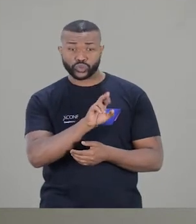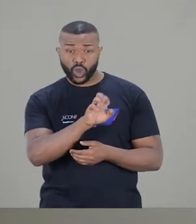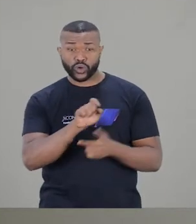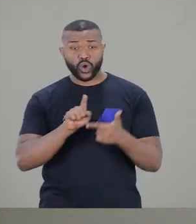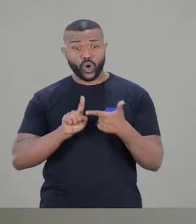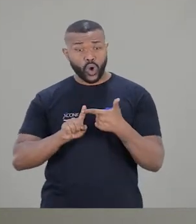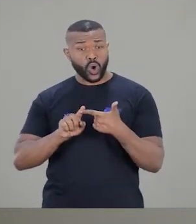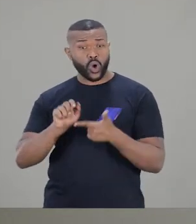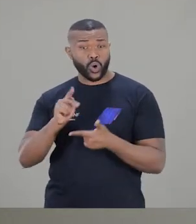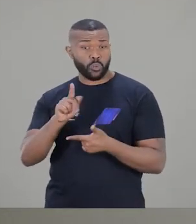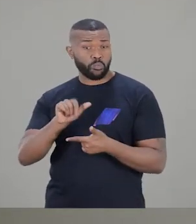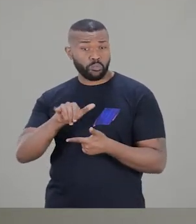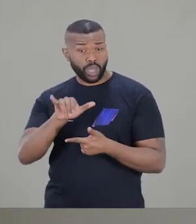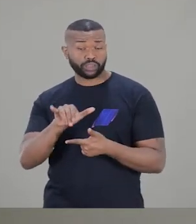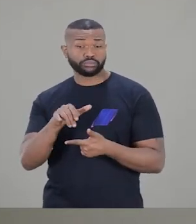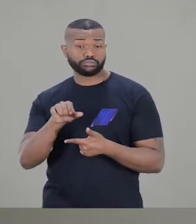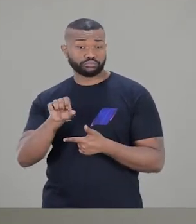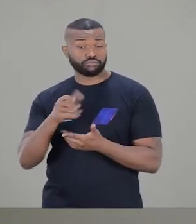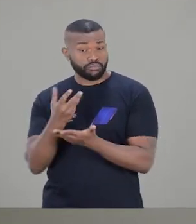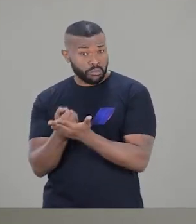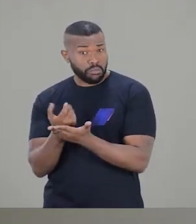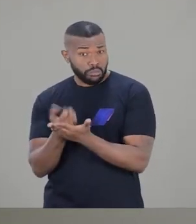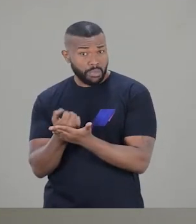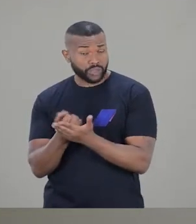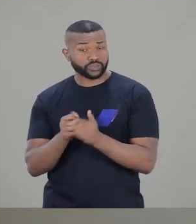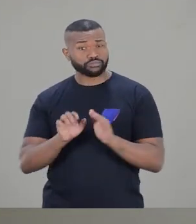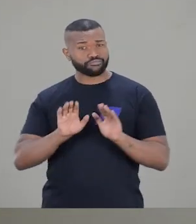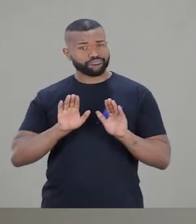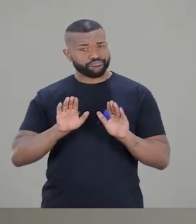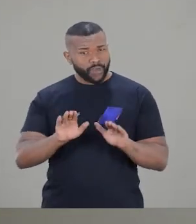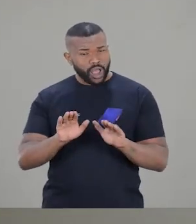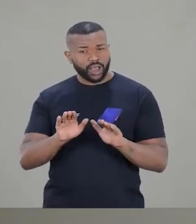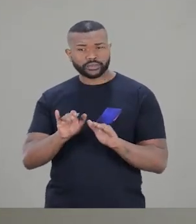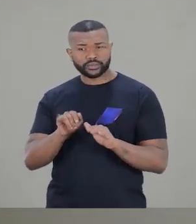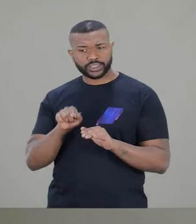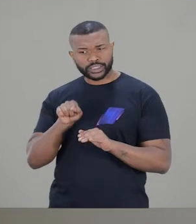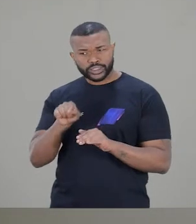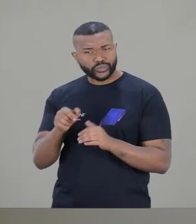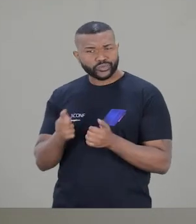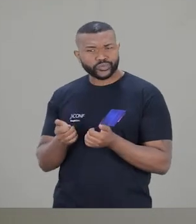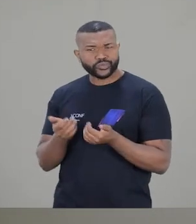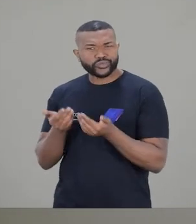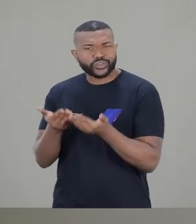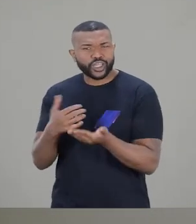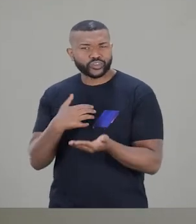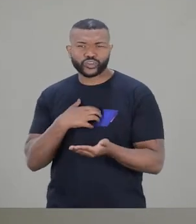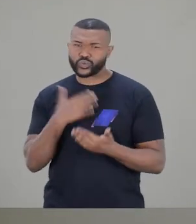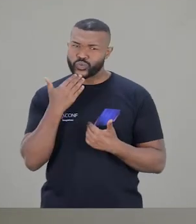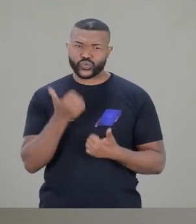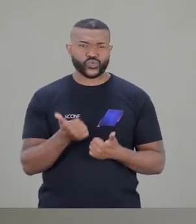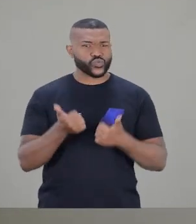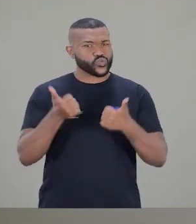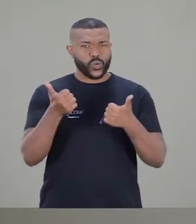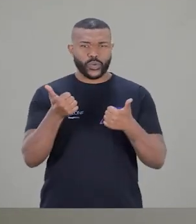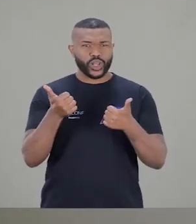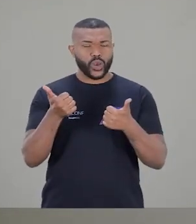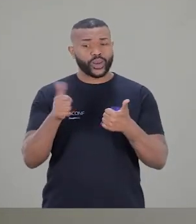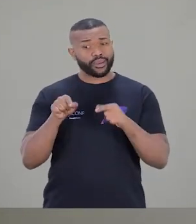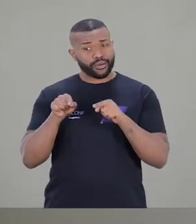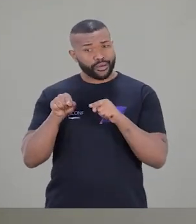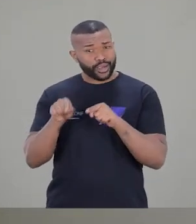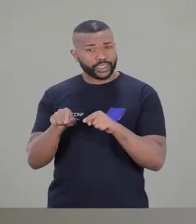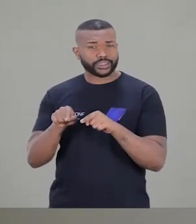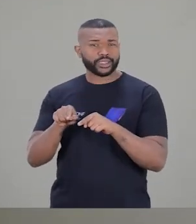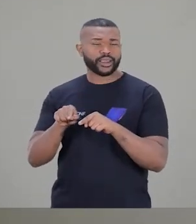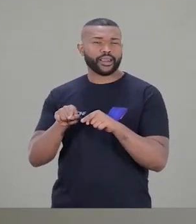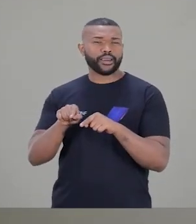Store, ela sempre tinha uma versão nova do app para baixar. Porém, o processo de entrega da versão não era dos melhores. Não era bem um release train,